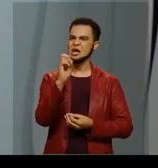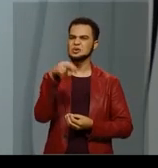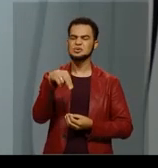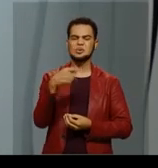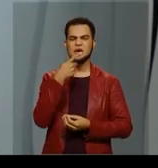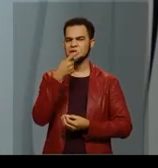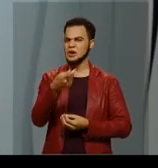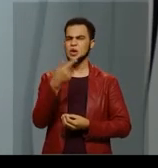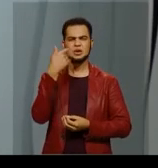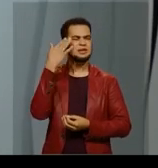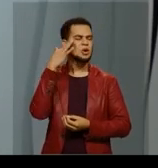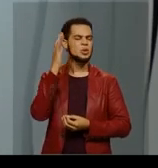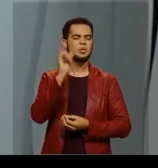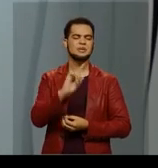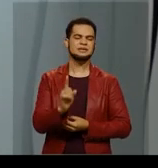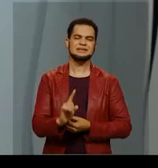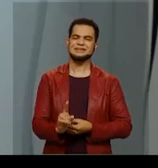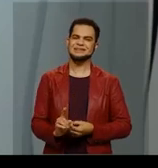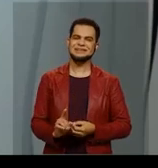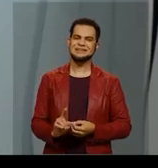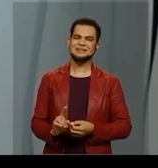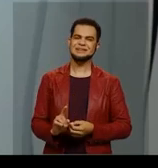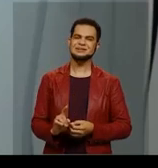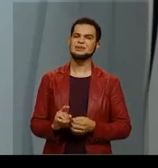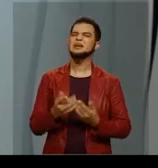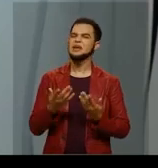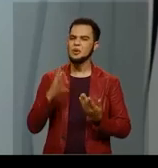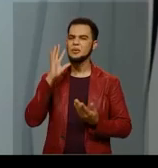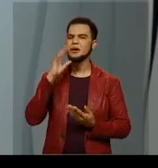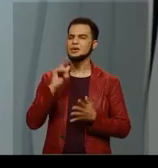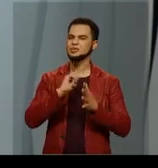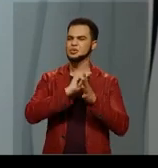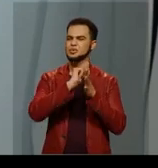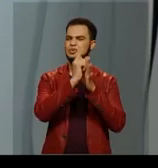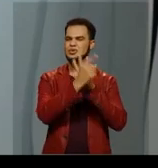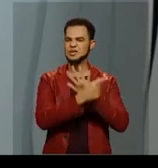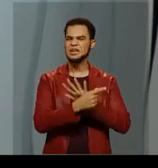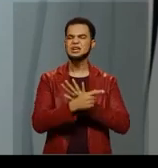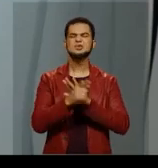mais difíceis, um dos gêneros mais difíceis